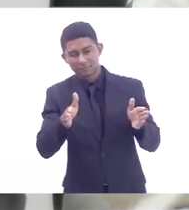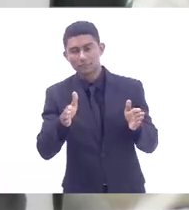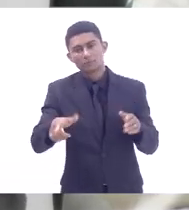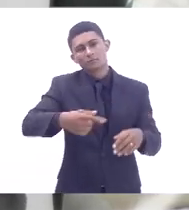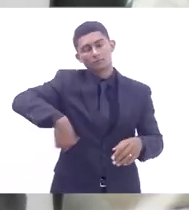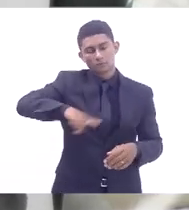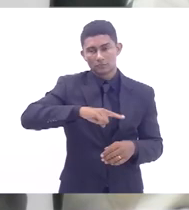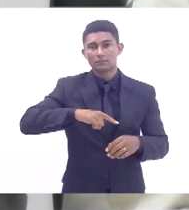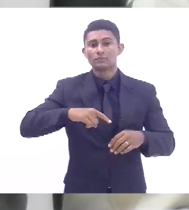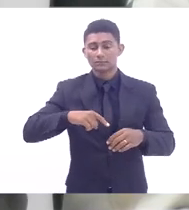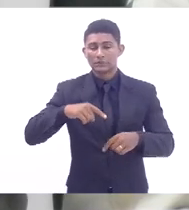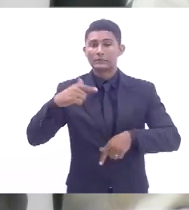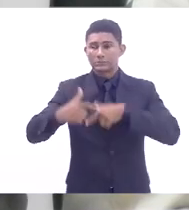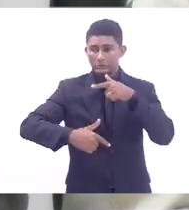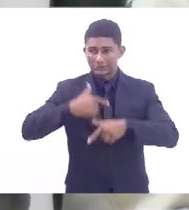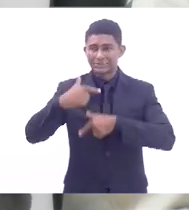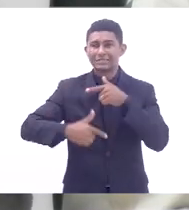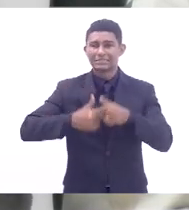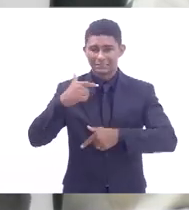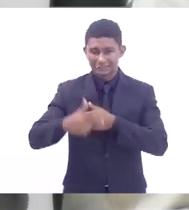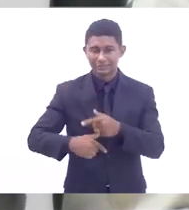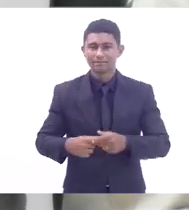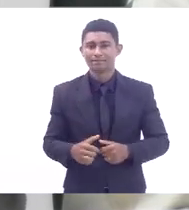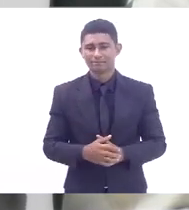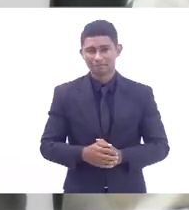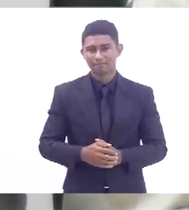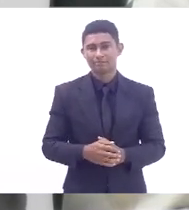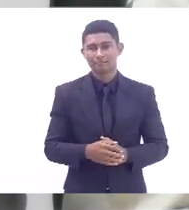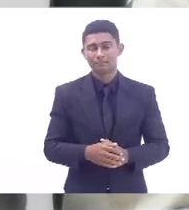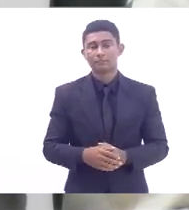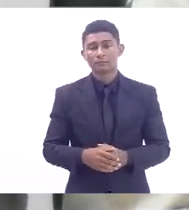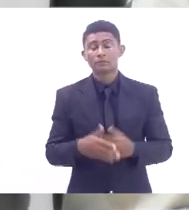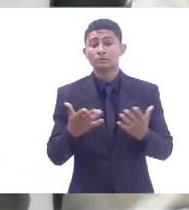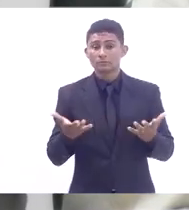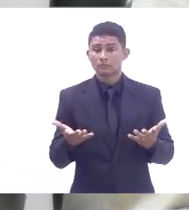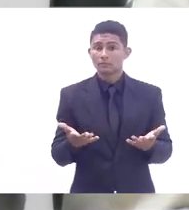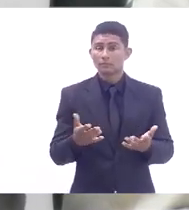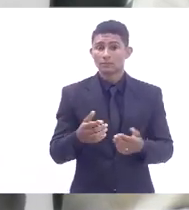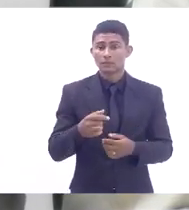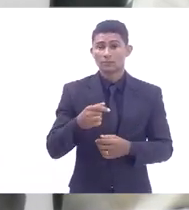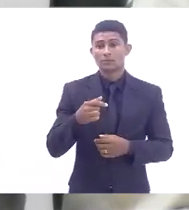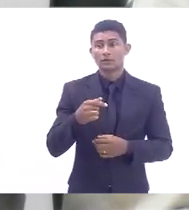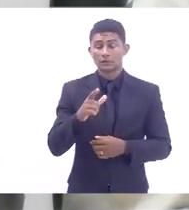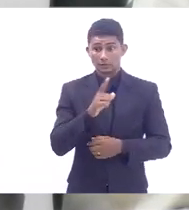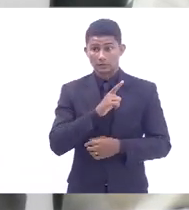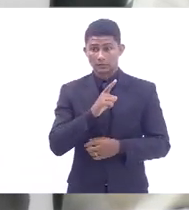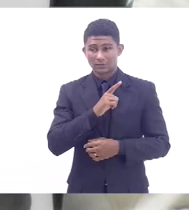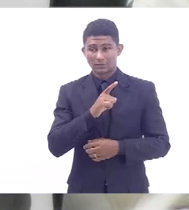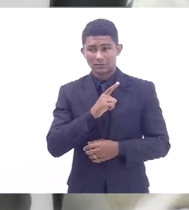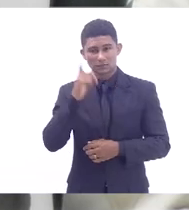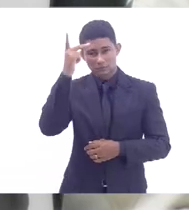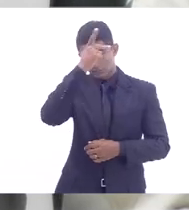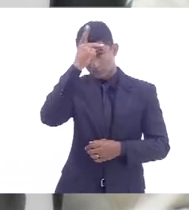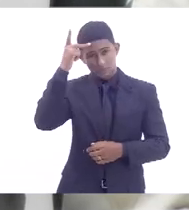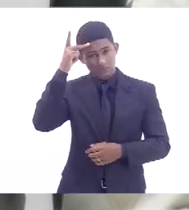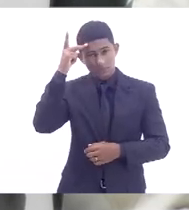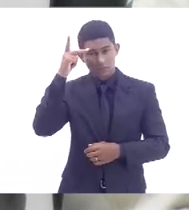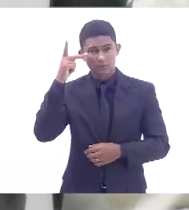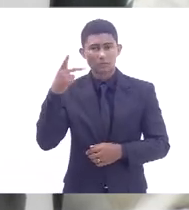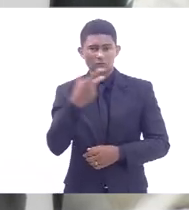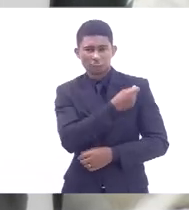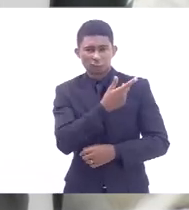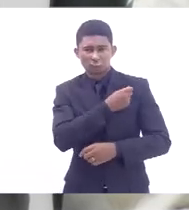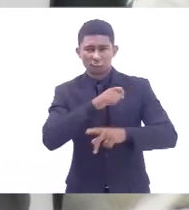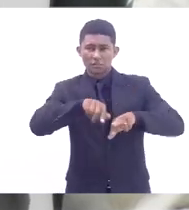fortemente é comum base e a gente pode colocar aqui mas é 70 anos vacinado o participação em mais de 140